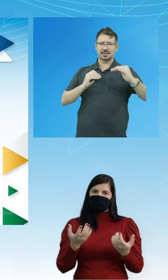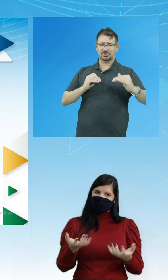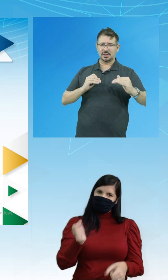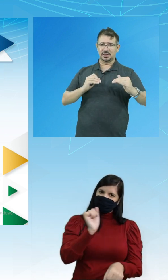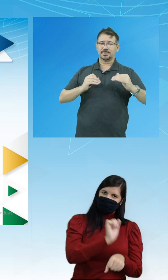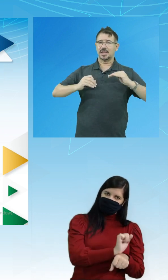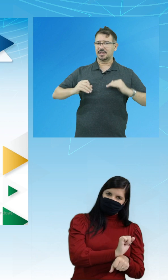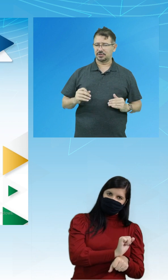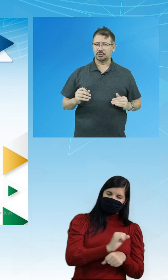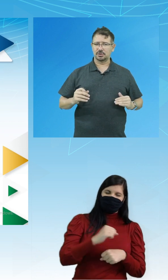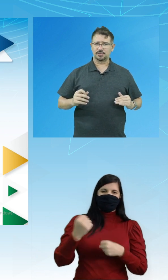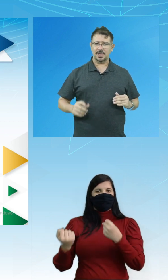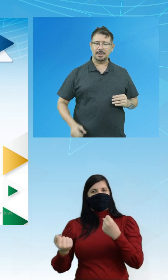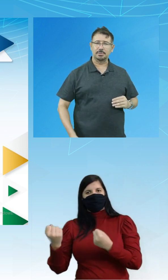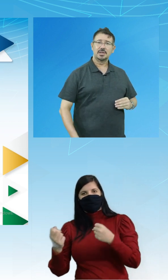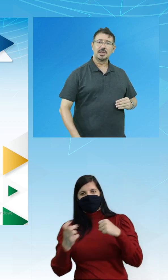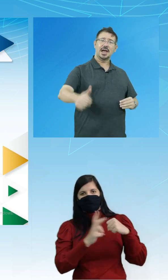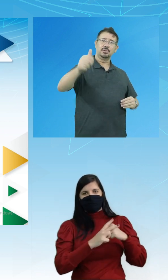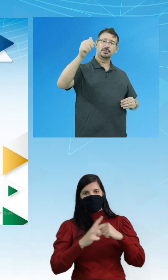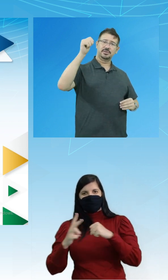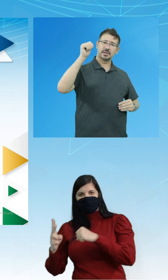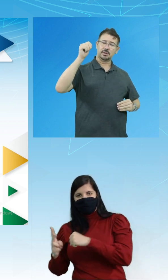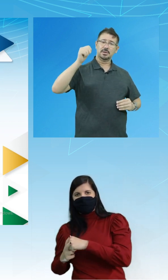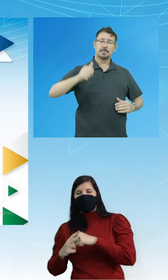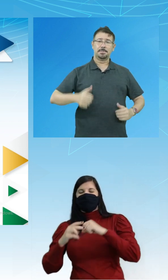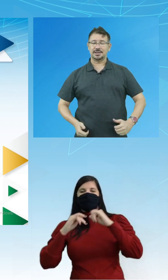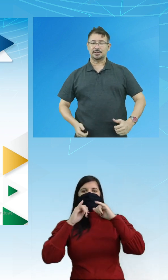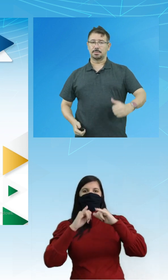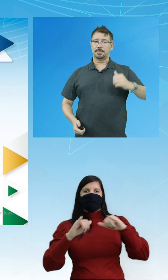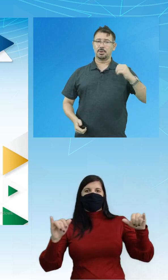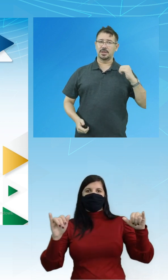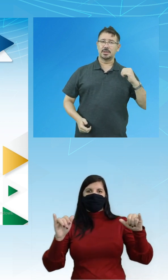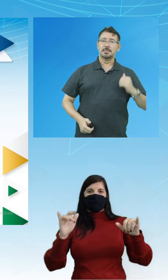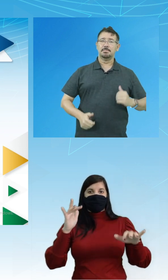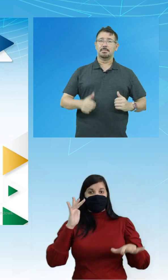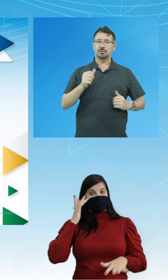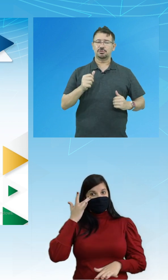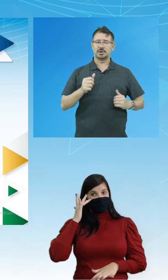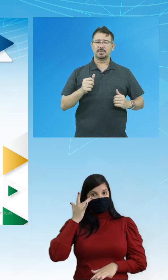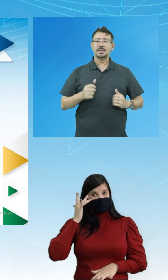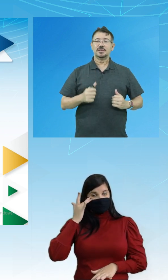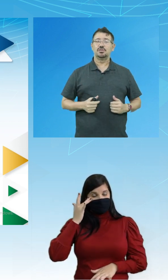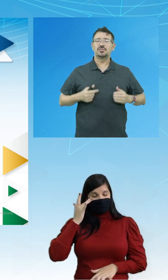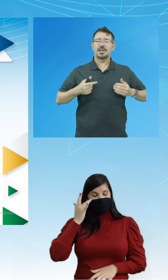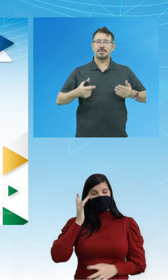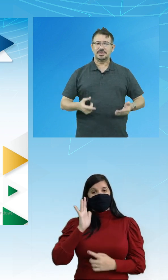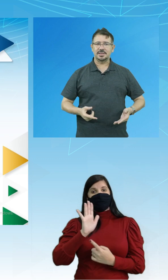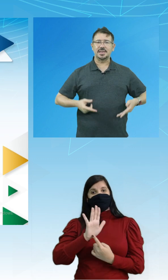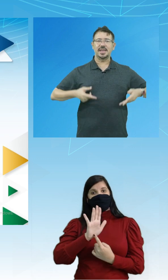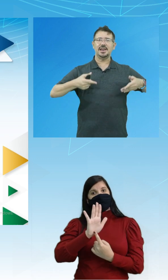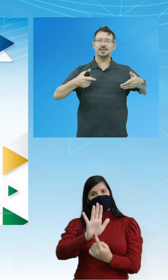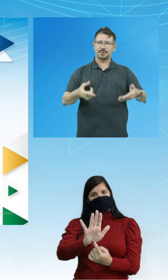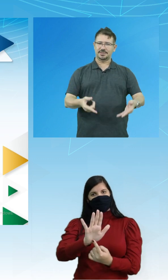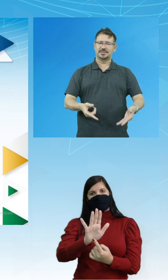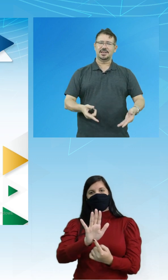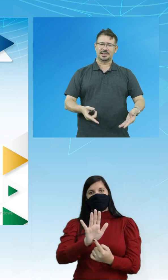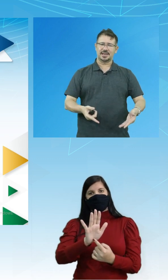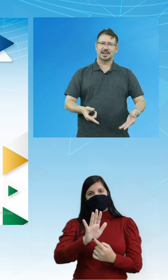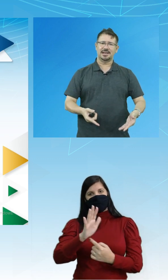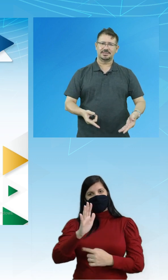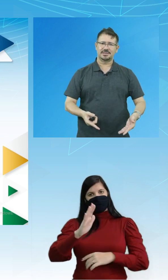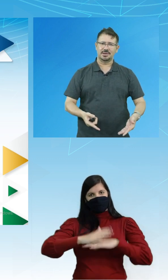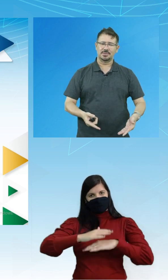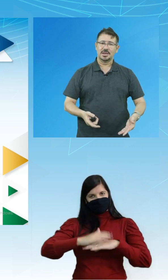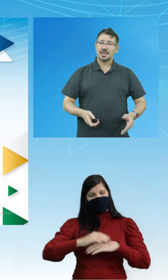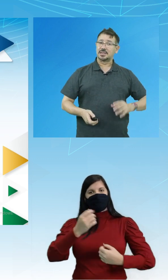e dirigir, esses dois verbos anunciam, pressupõem, mostram justamente que ele fazia